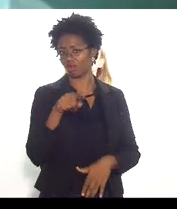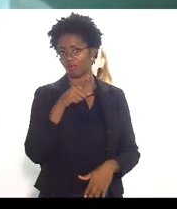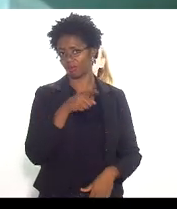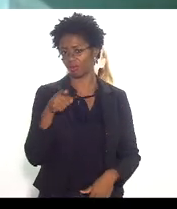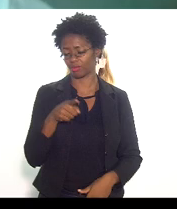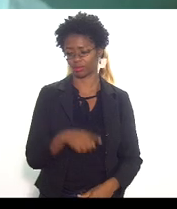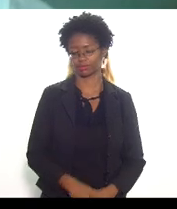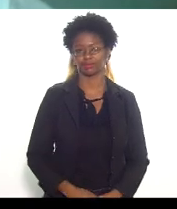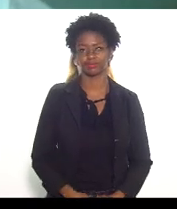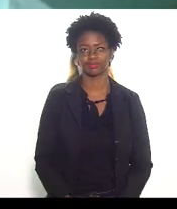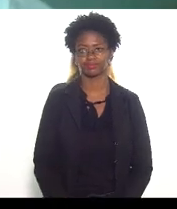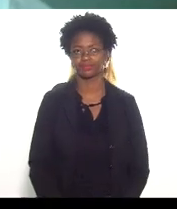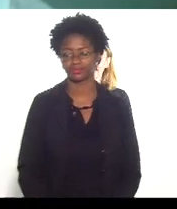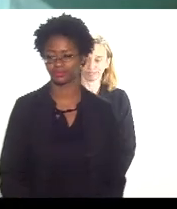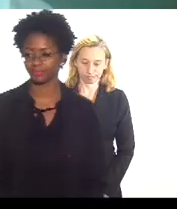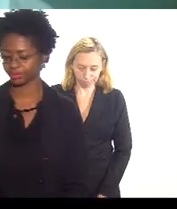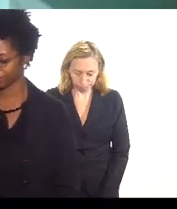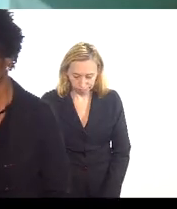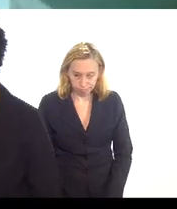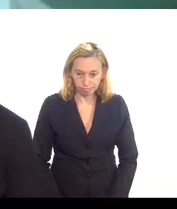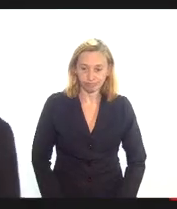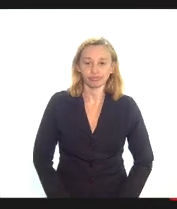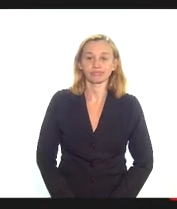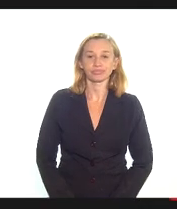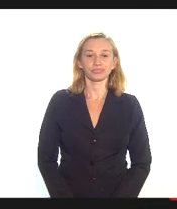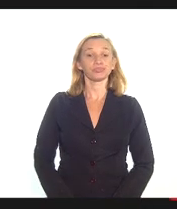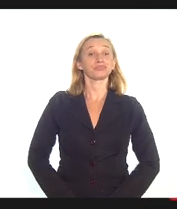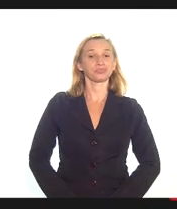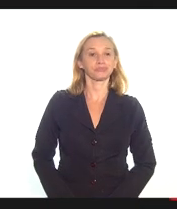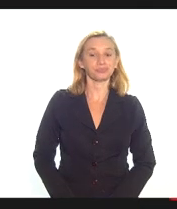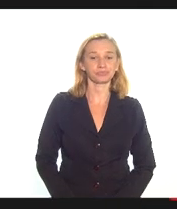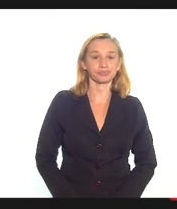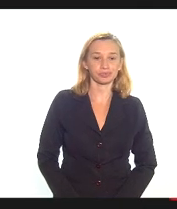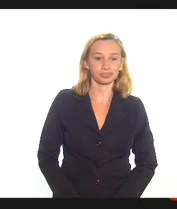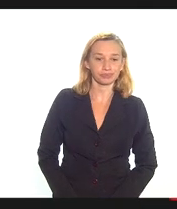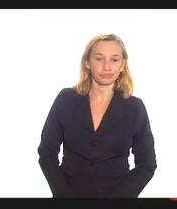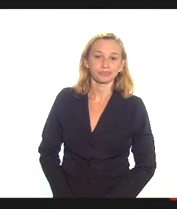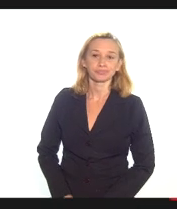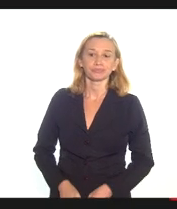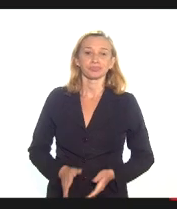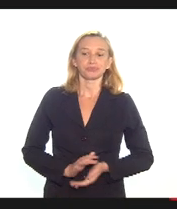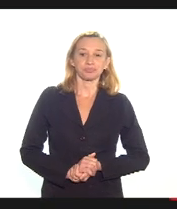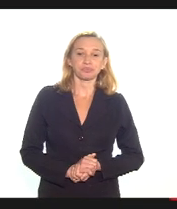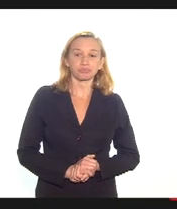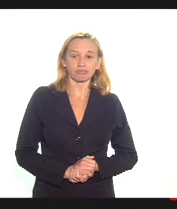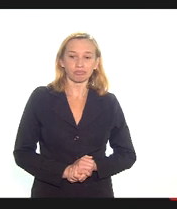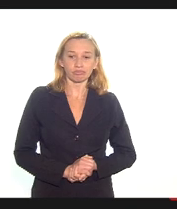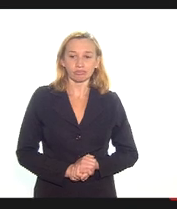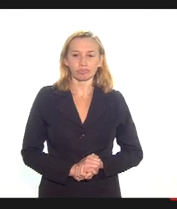aí assinalados, regime de partilha e de concessão. Abrindo um pouco mais